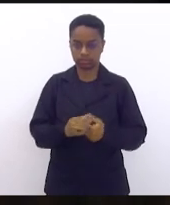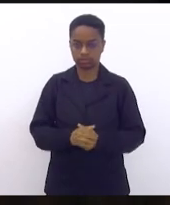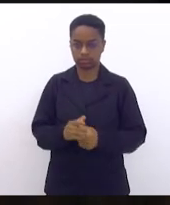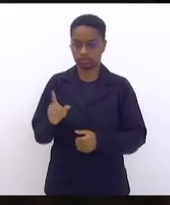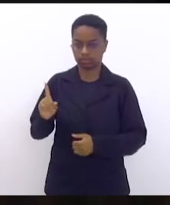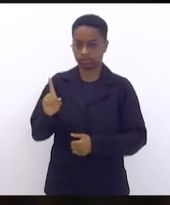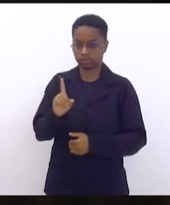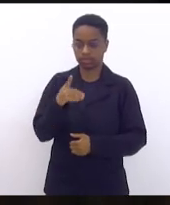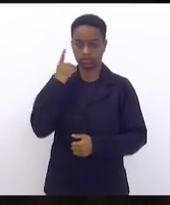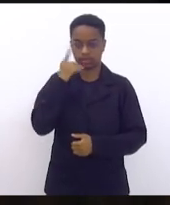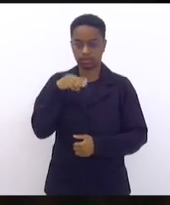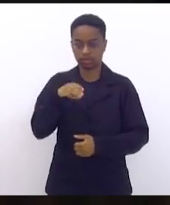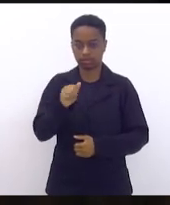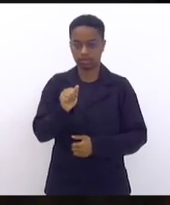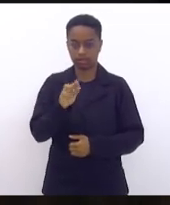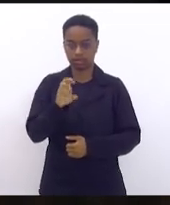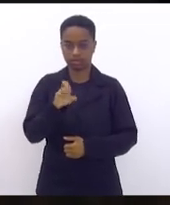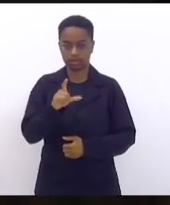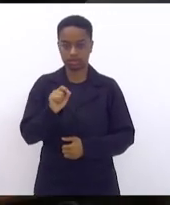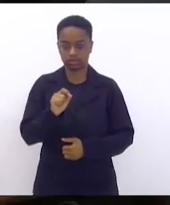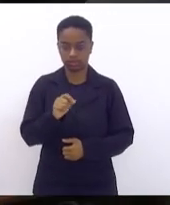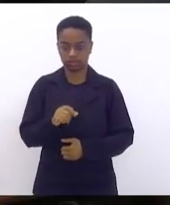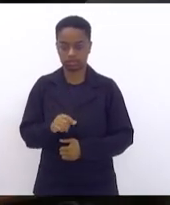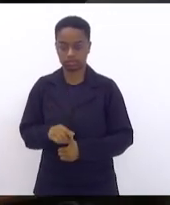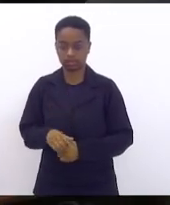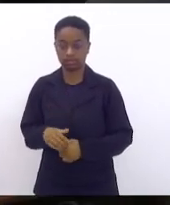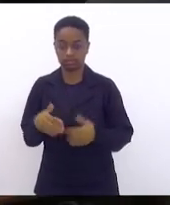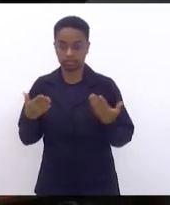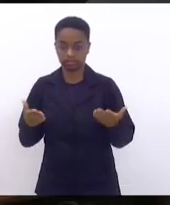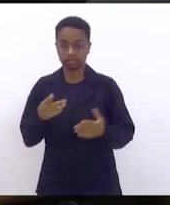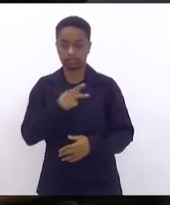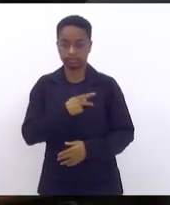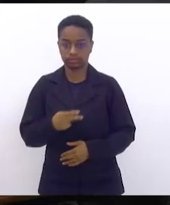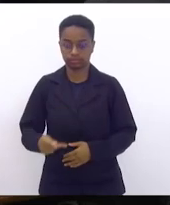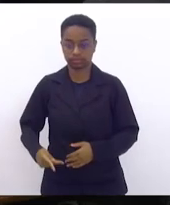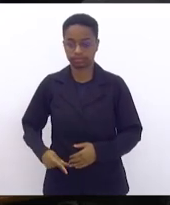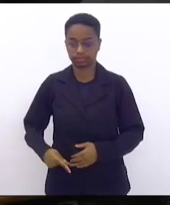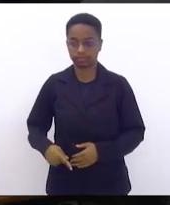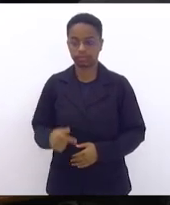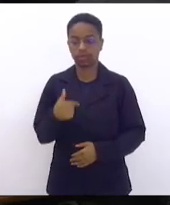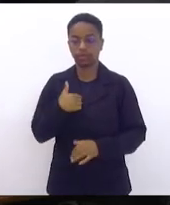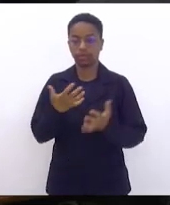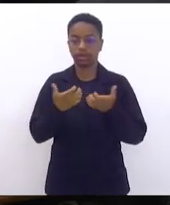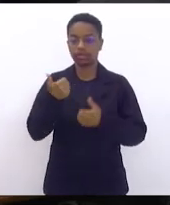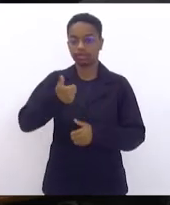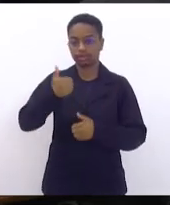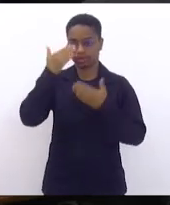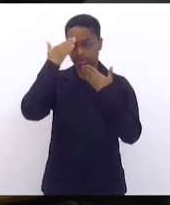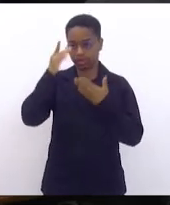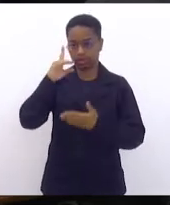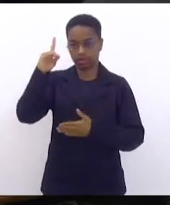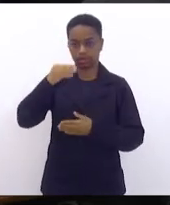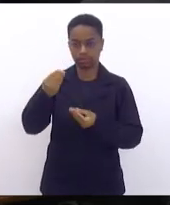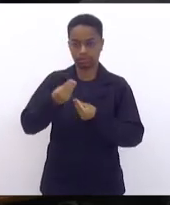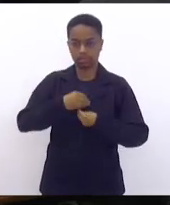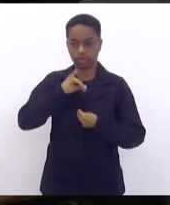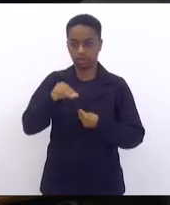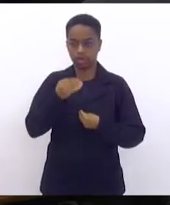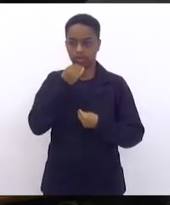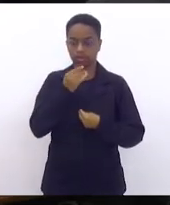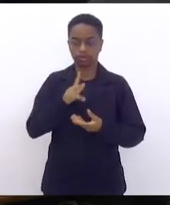discutir, deputado Marcelo Dino. Senhor presidente, primeiramente quero agradecer a Deus a rica oportunidade de poder estar